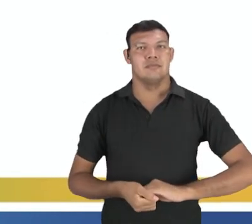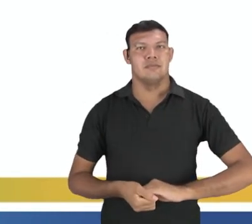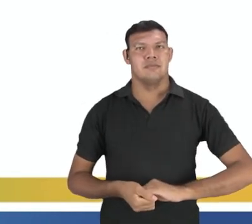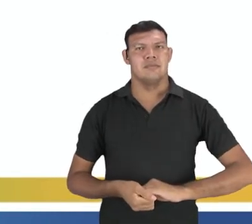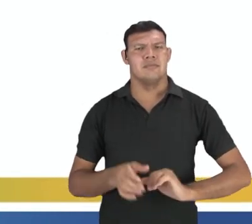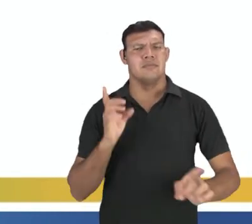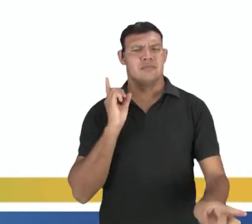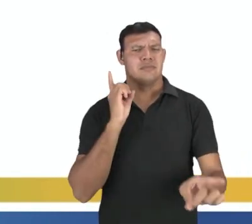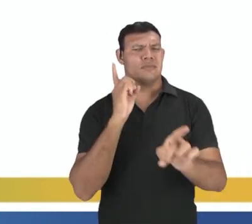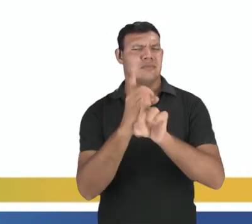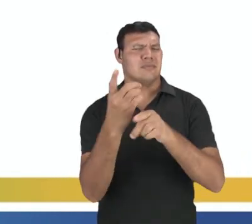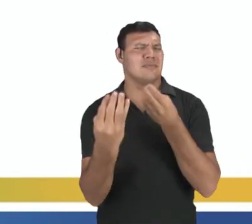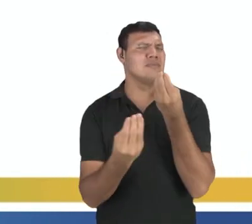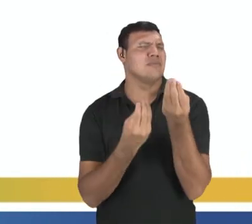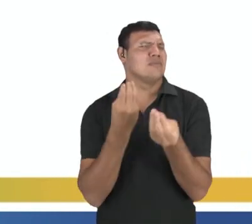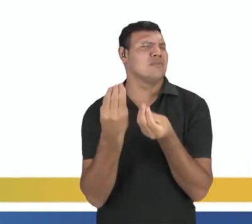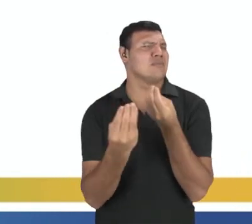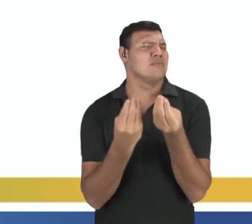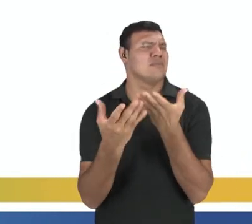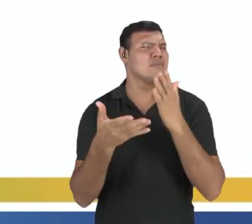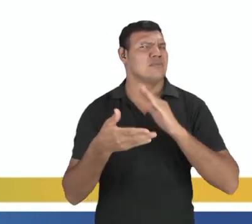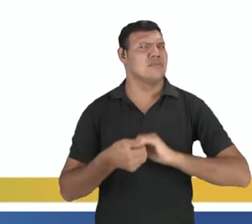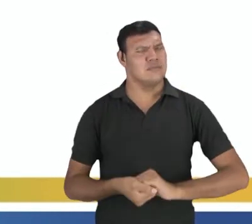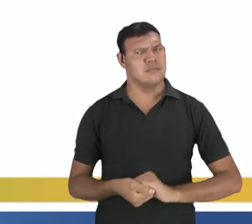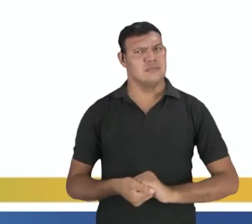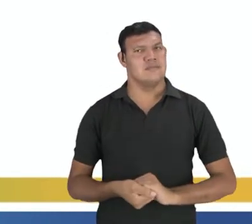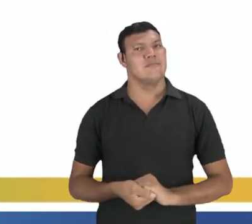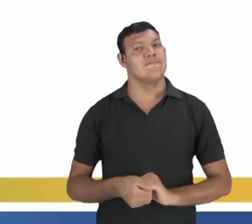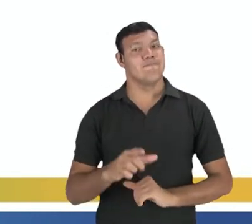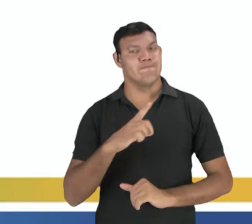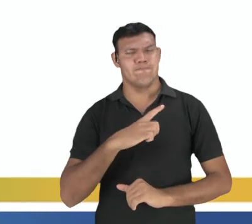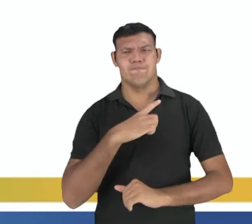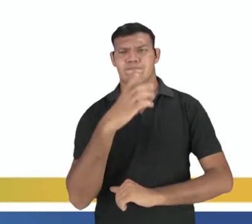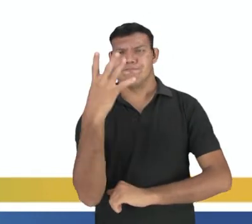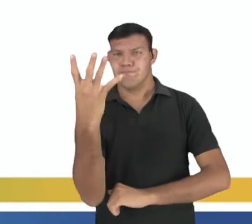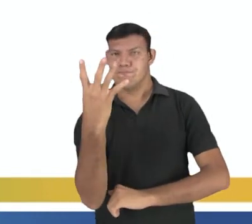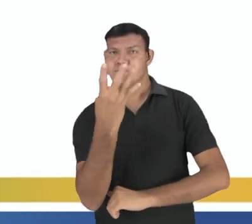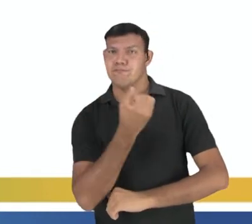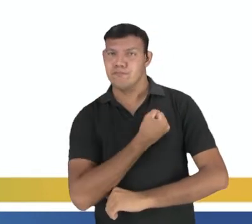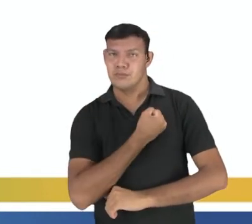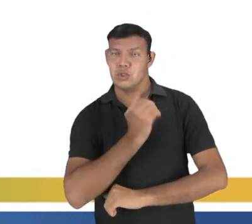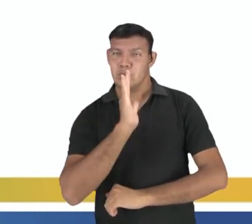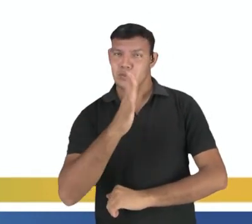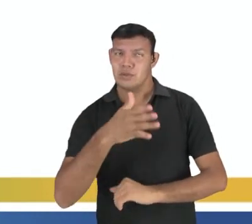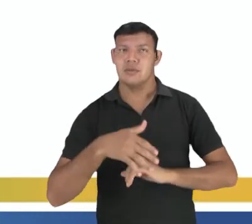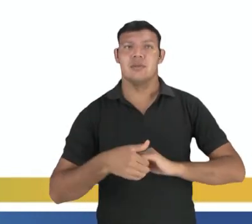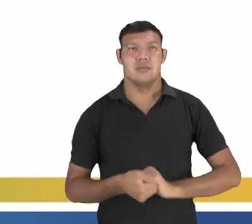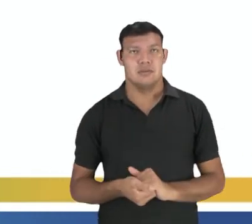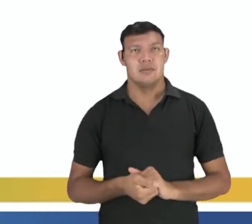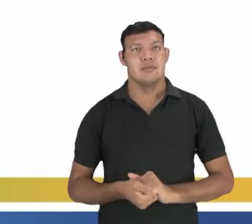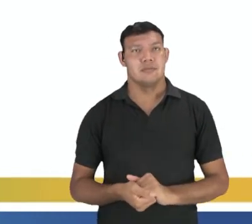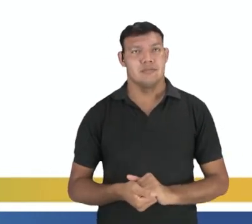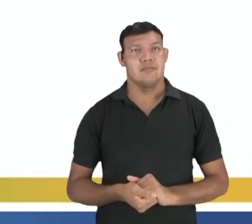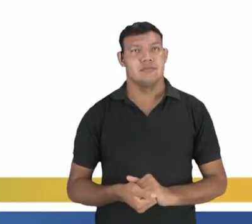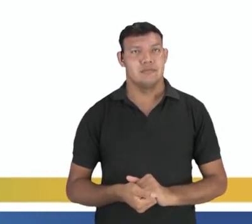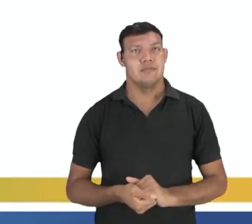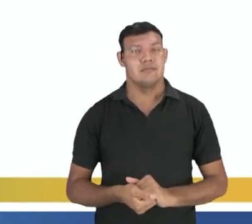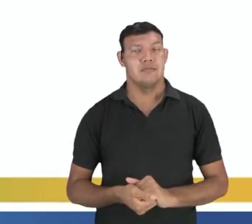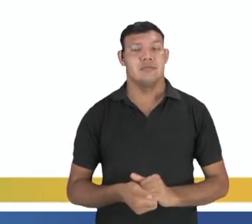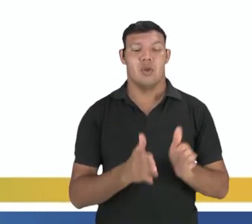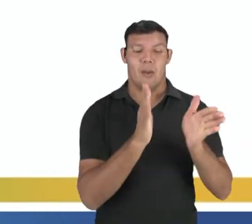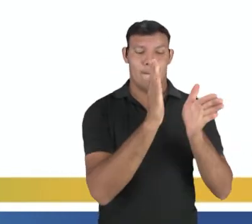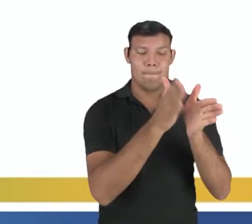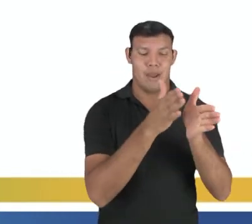Como é que a gente vai descobrir aí? Nós temos 4 termos, tá? A seguinte, ó, a